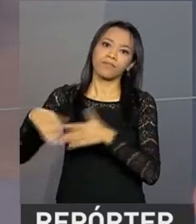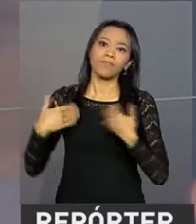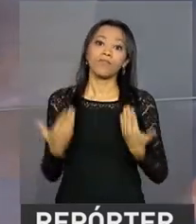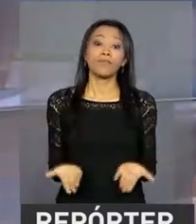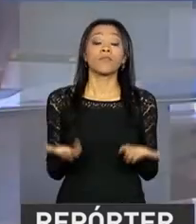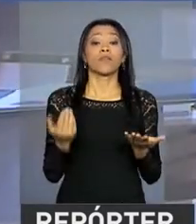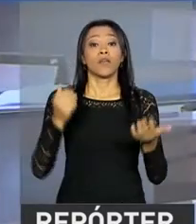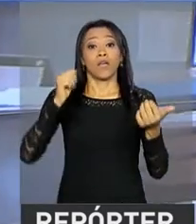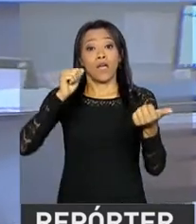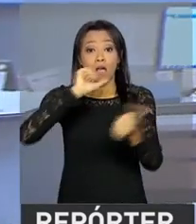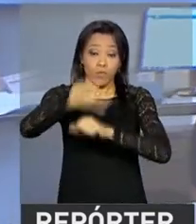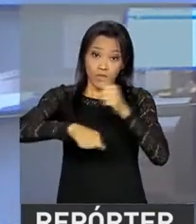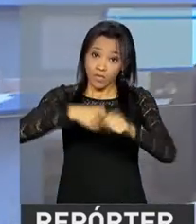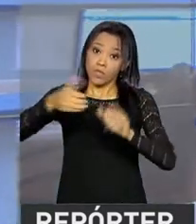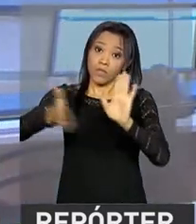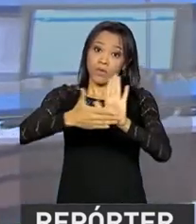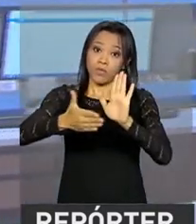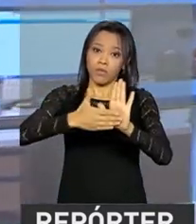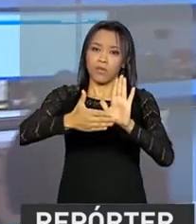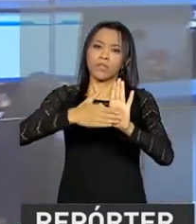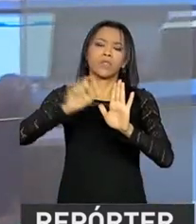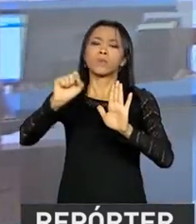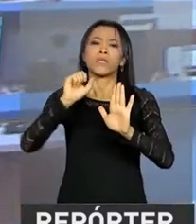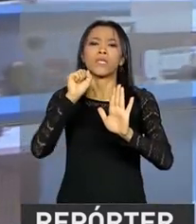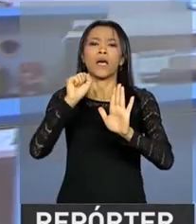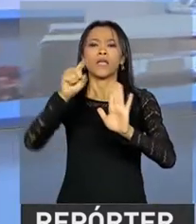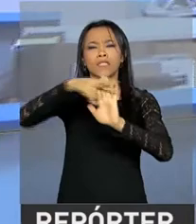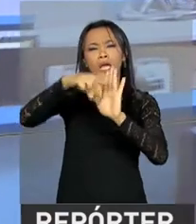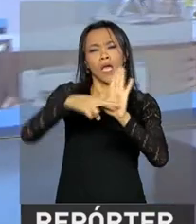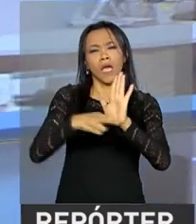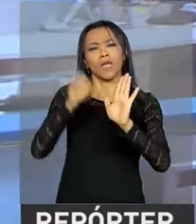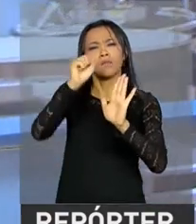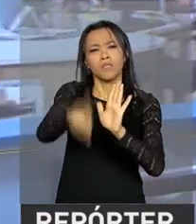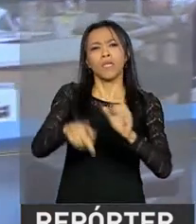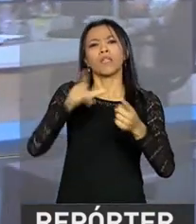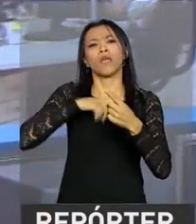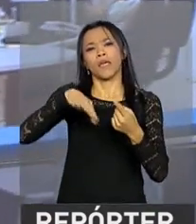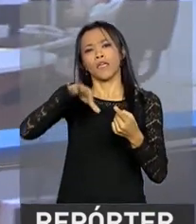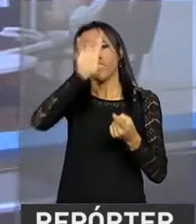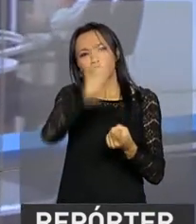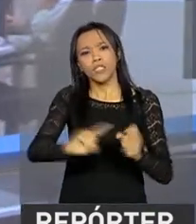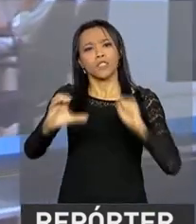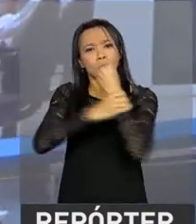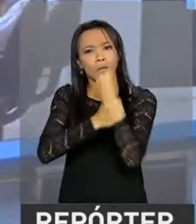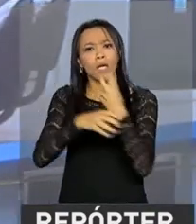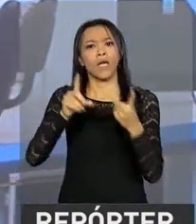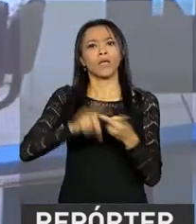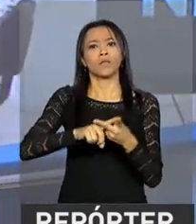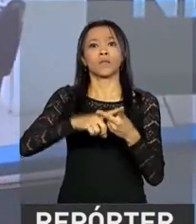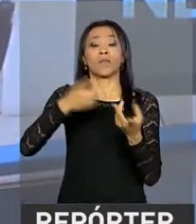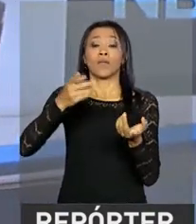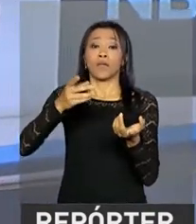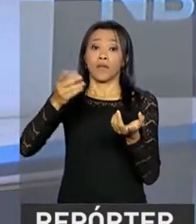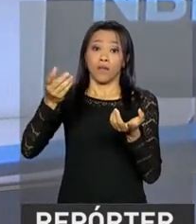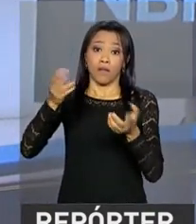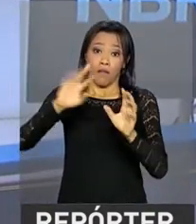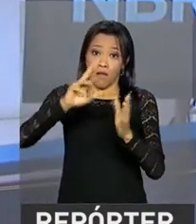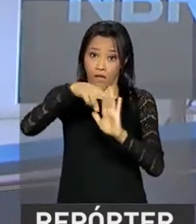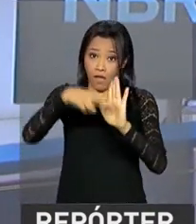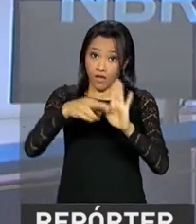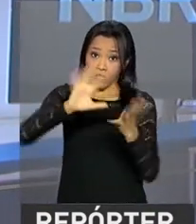reforma da Previdência aborda vários pontos, como direito adquirido, regra de transição, idade e tempo de